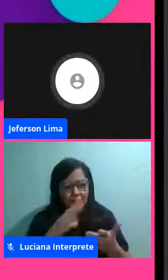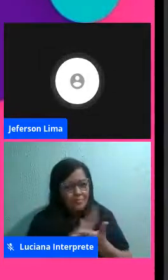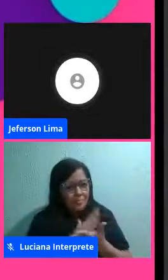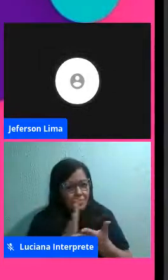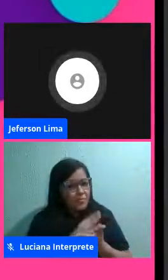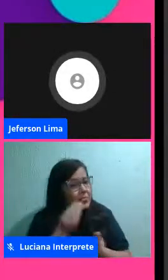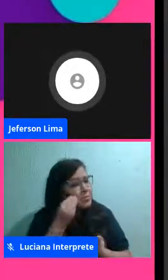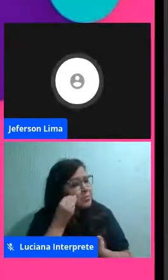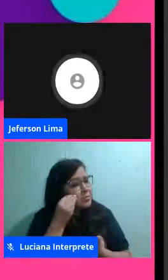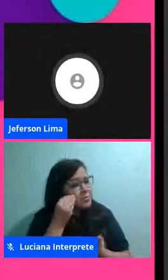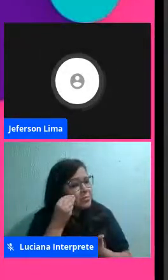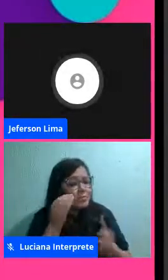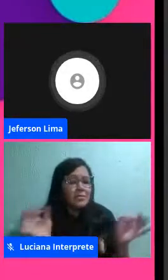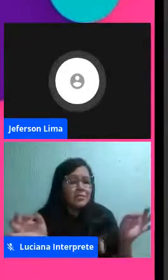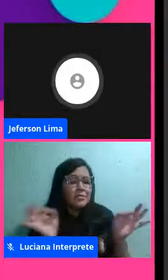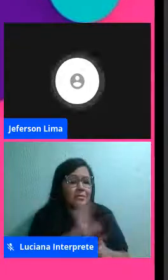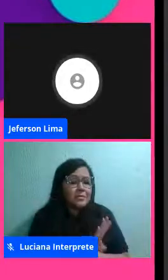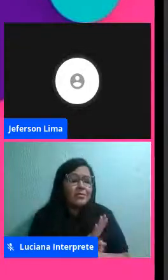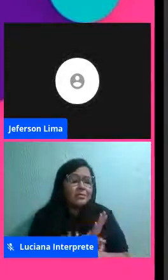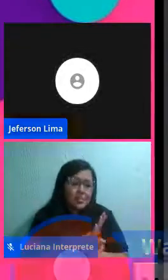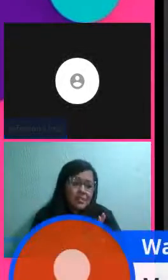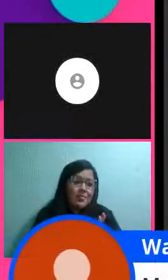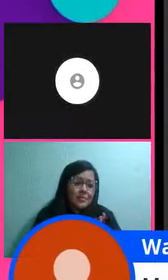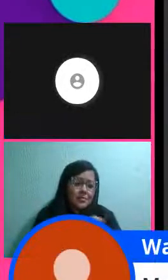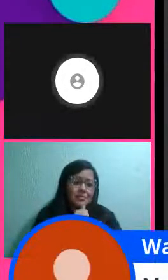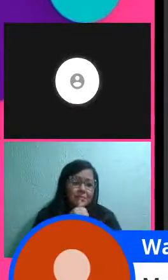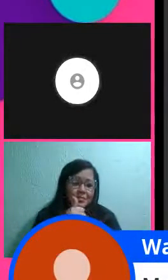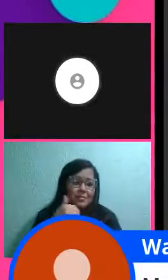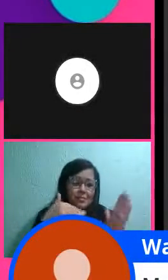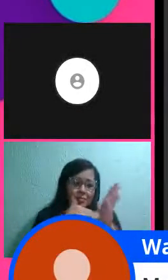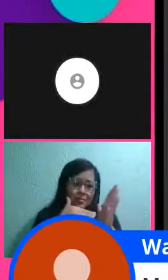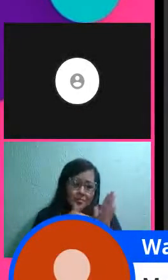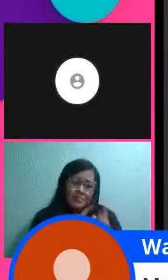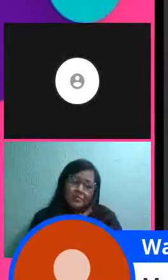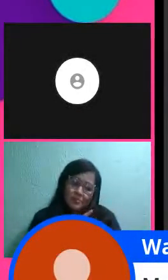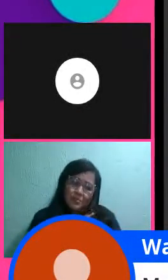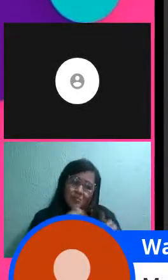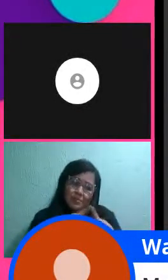aí terminar com um pouco de limitação, mas a gente vai conseguir terminar.